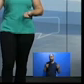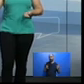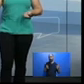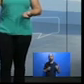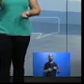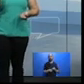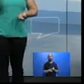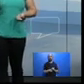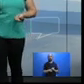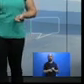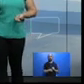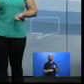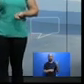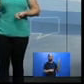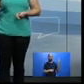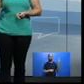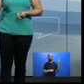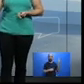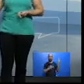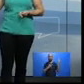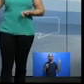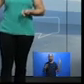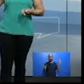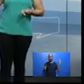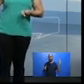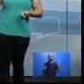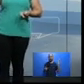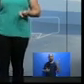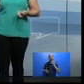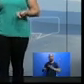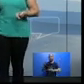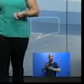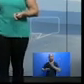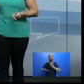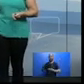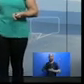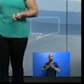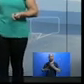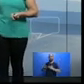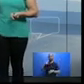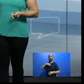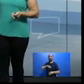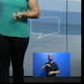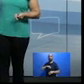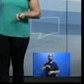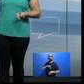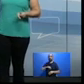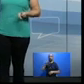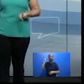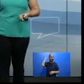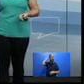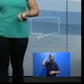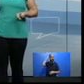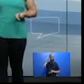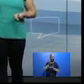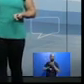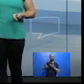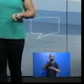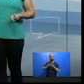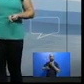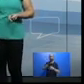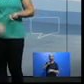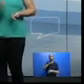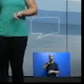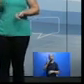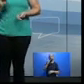Essa troca que os portugueses faziam com os índios em troco da madeira e do trabalho era chamado